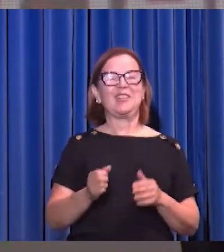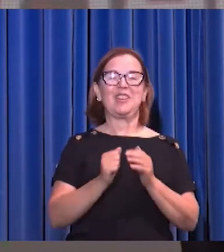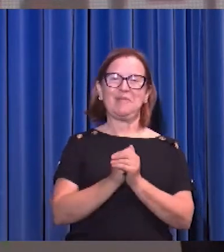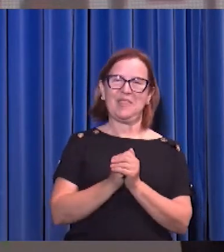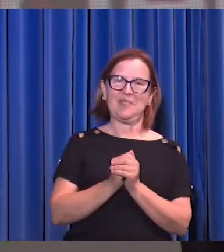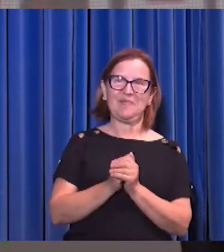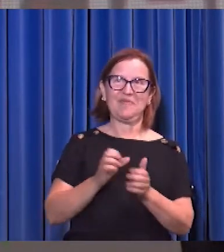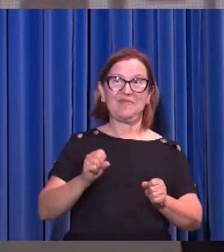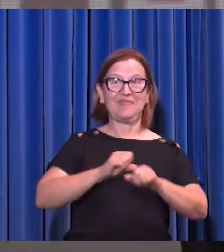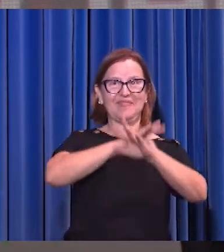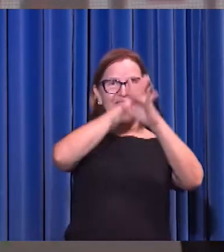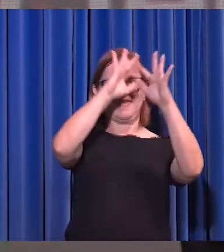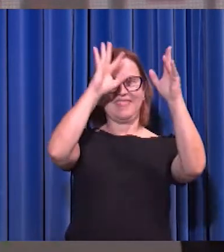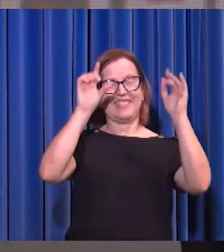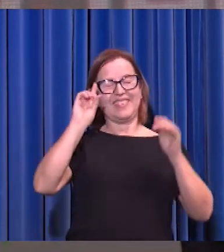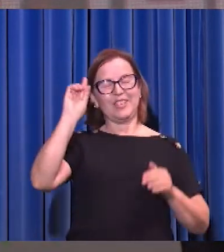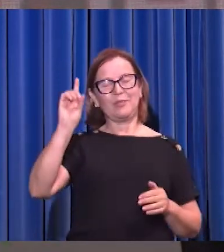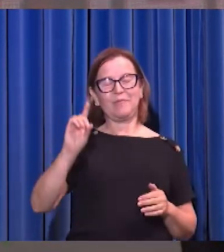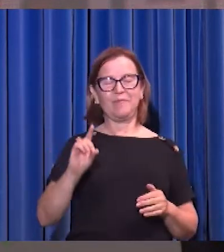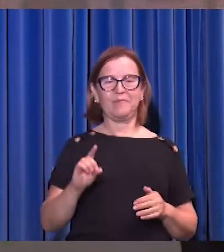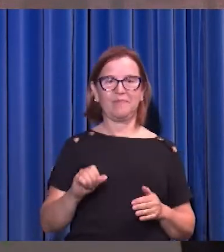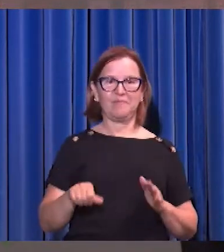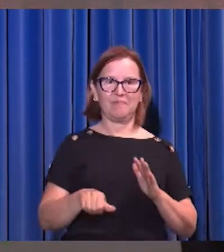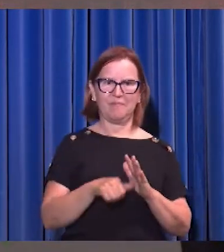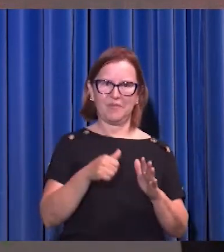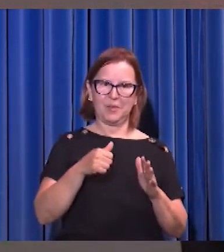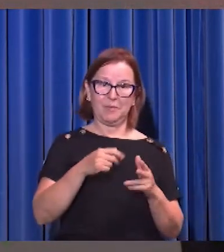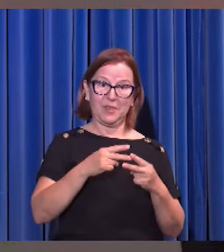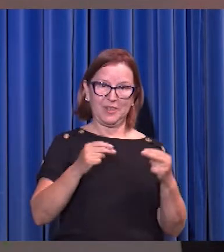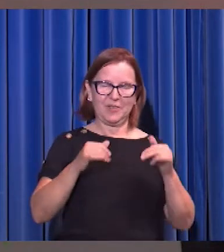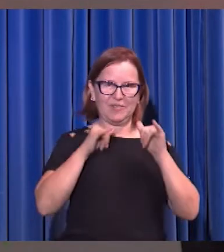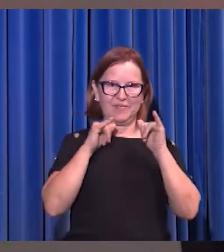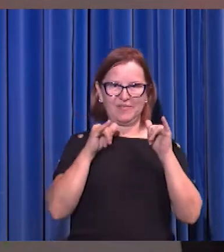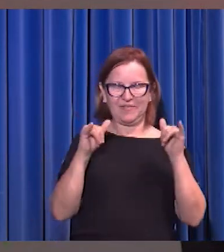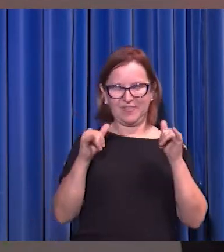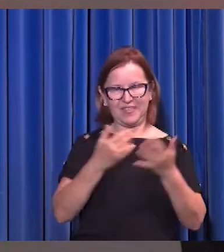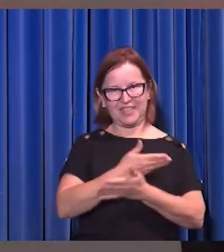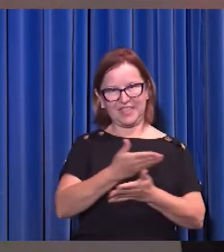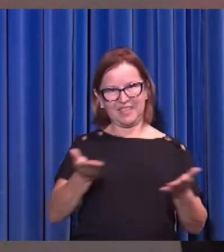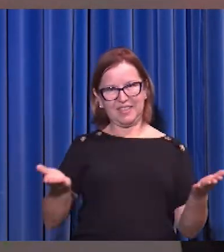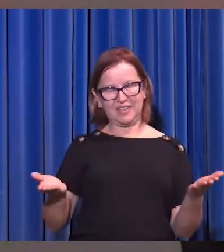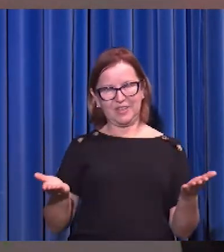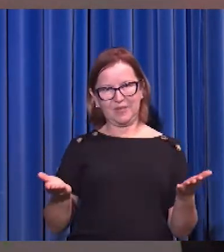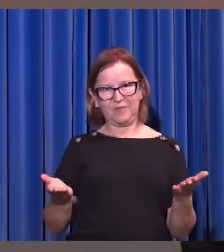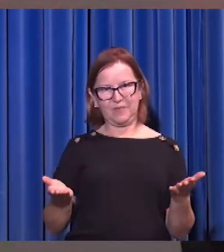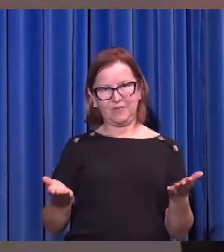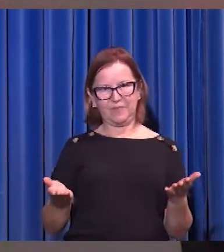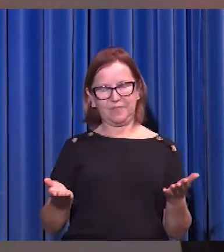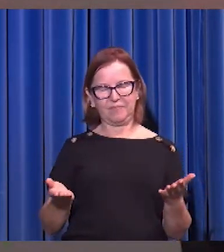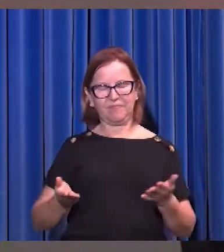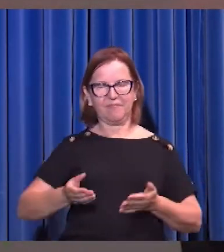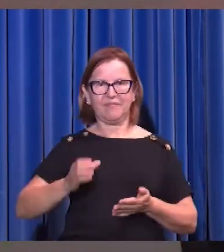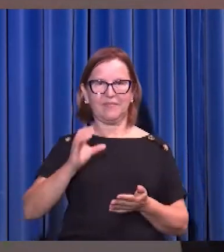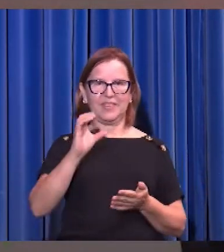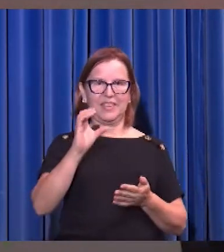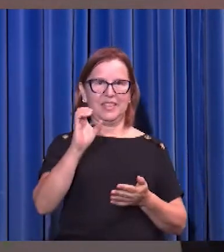A primeira palavra que eu gostaria de trazer aqui para vocês é ceticismo.